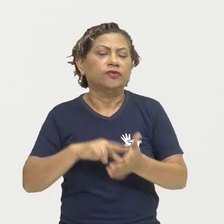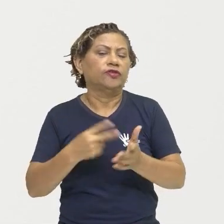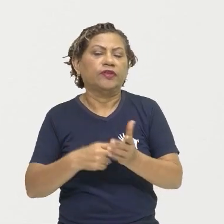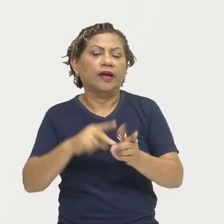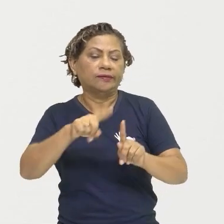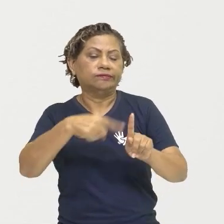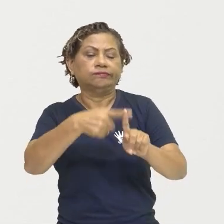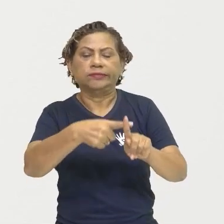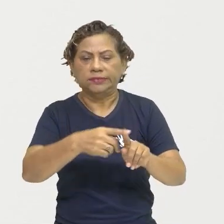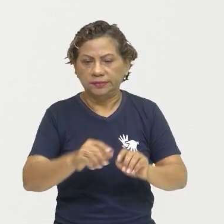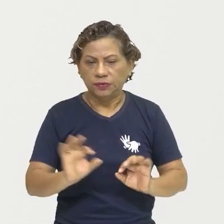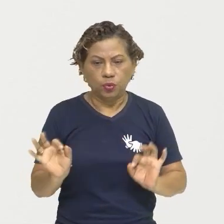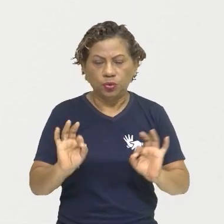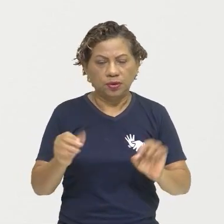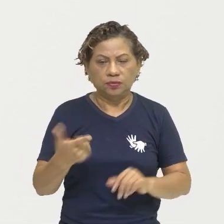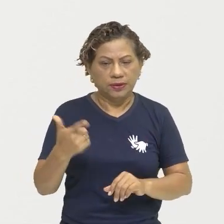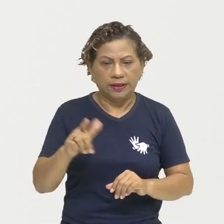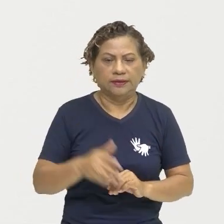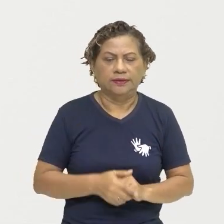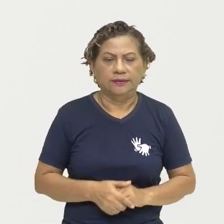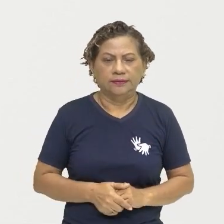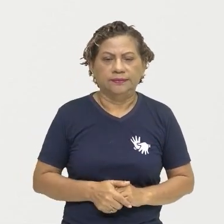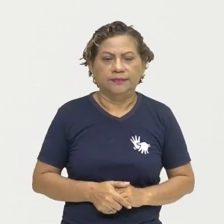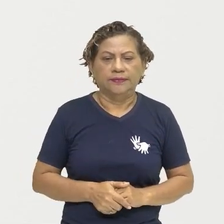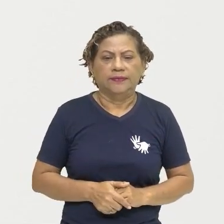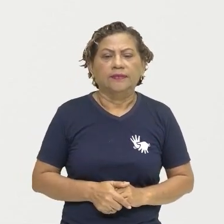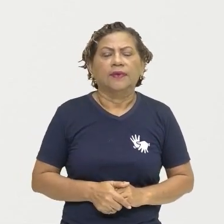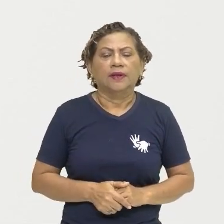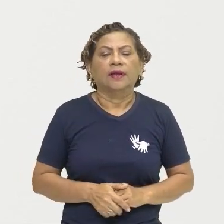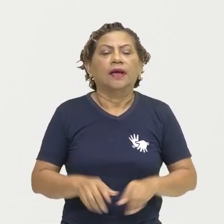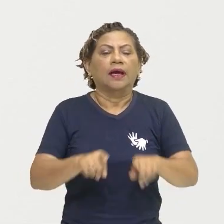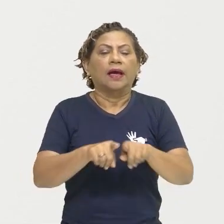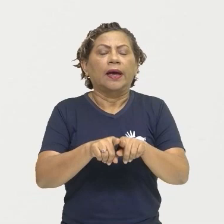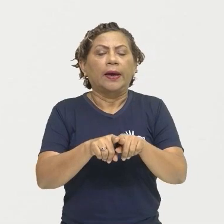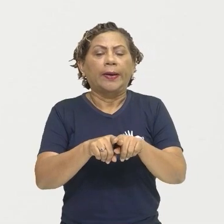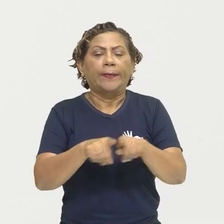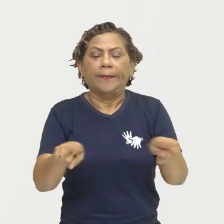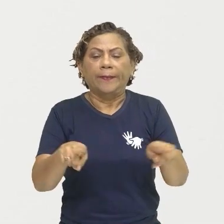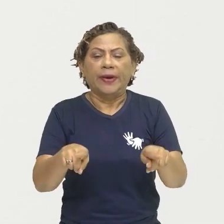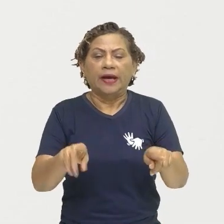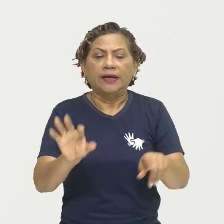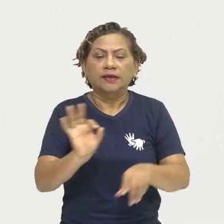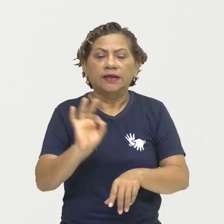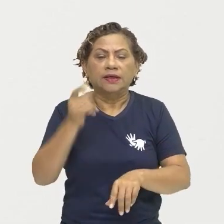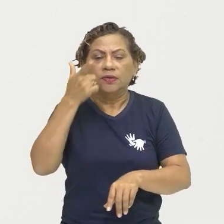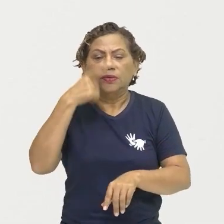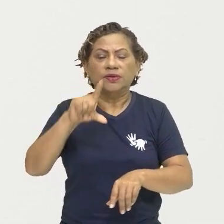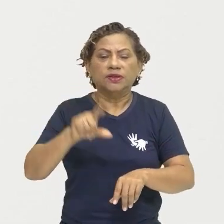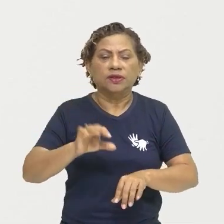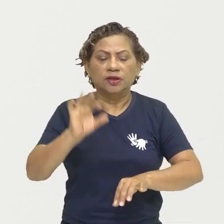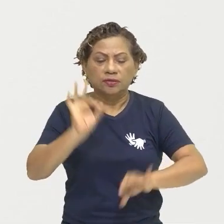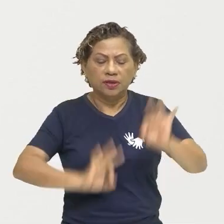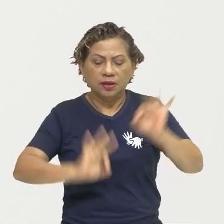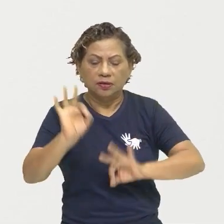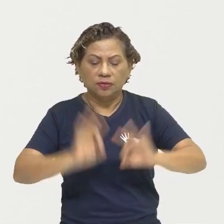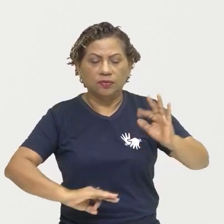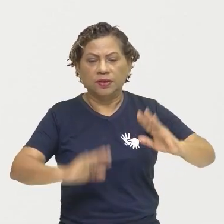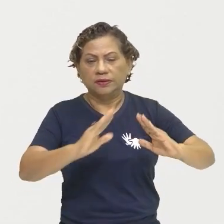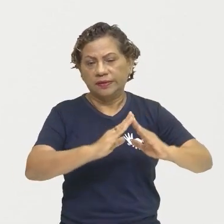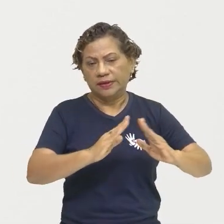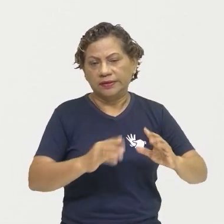queria arrumar sua casa, mas, porém, contudo, todavia, não conseguiu, certo? Então, o sentido é de